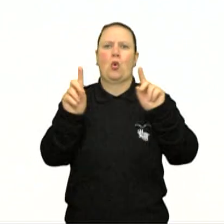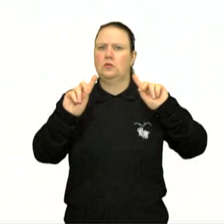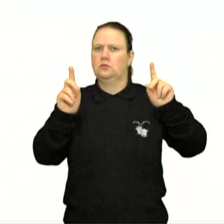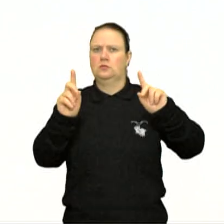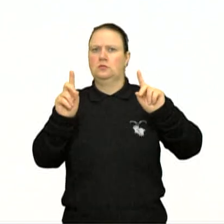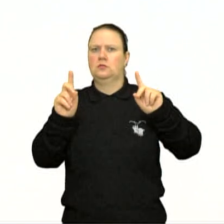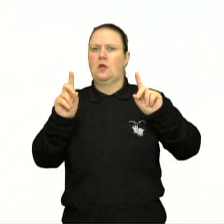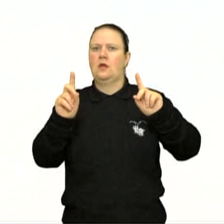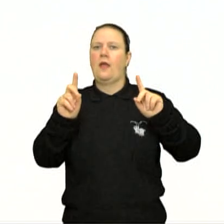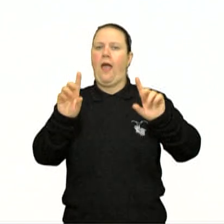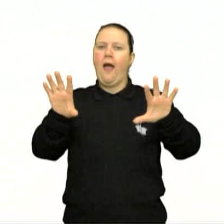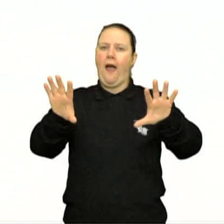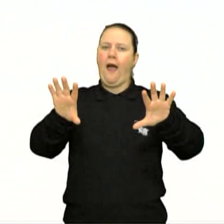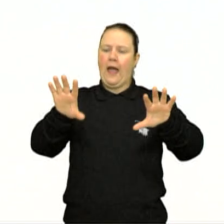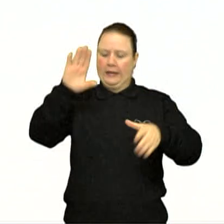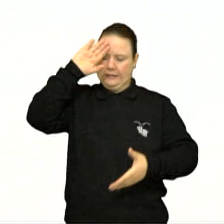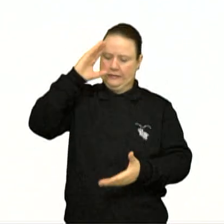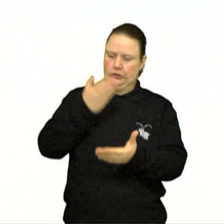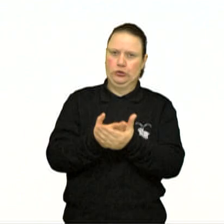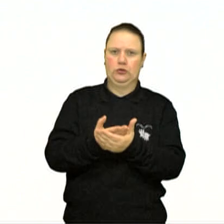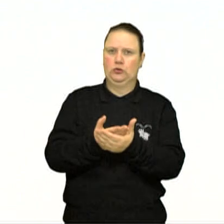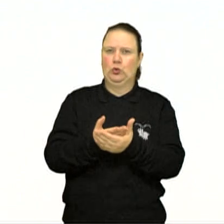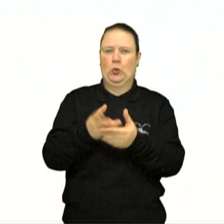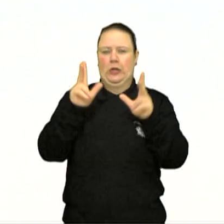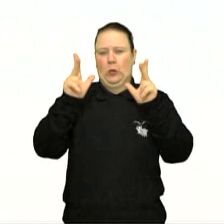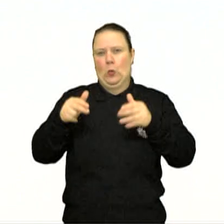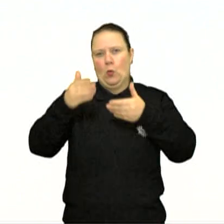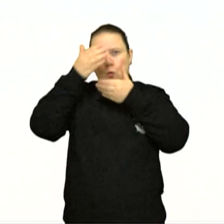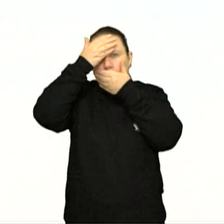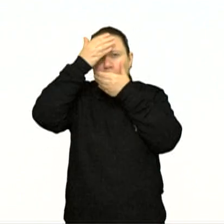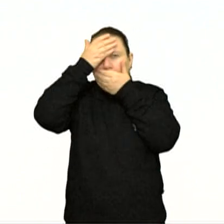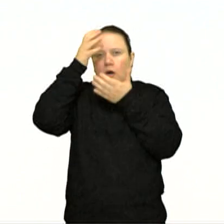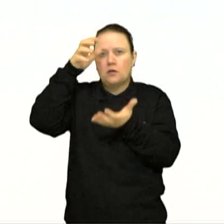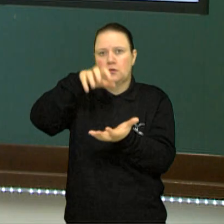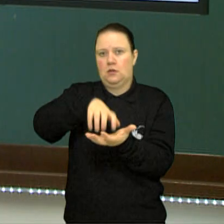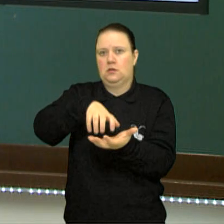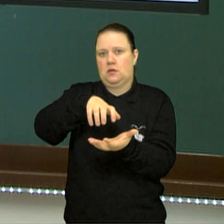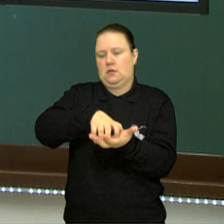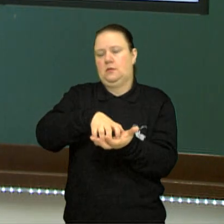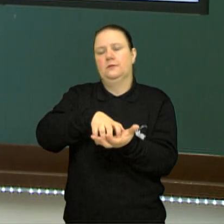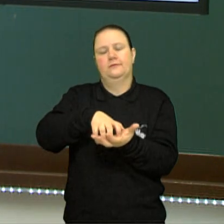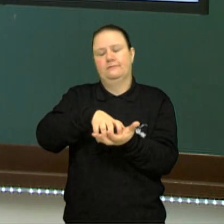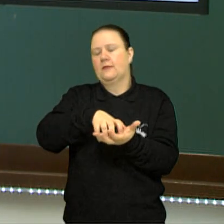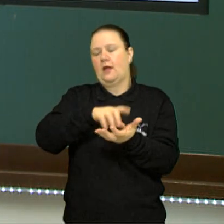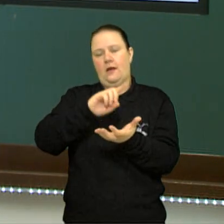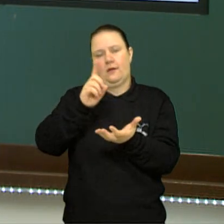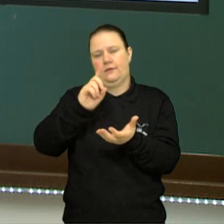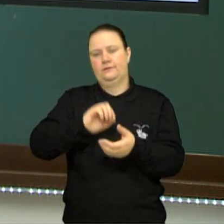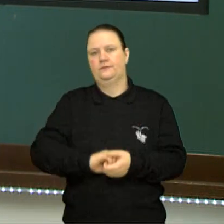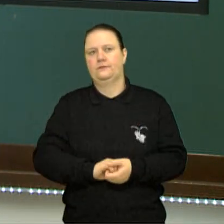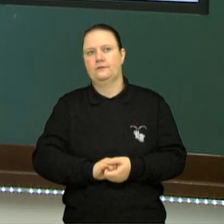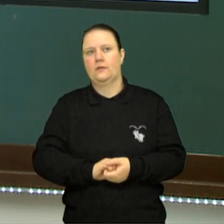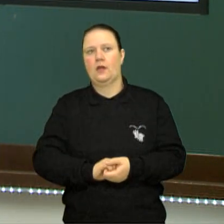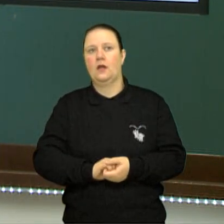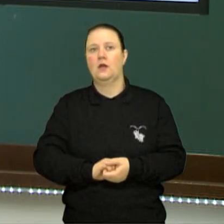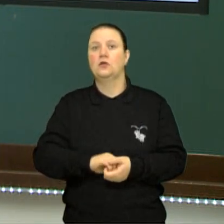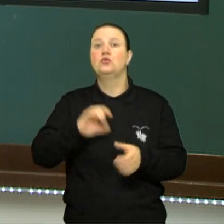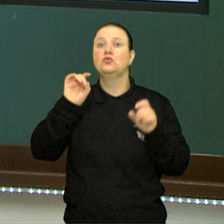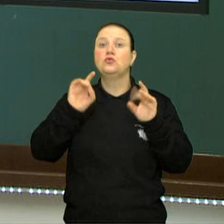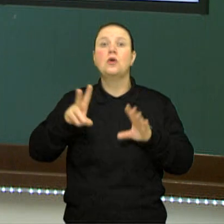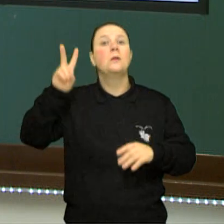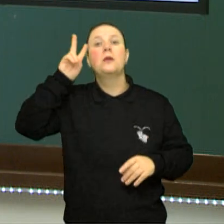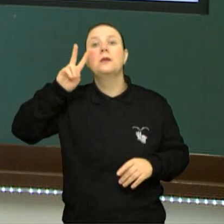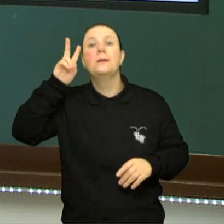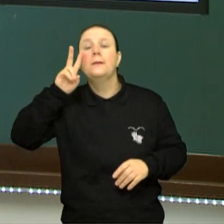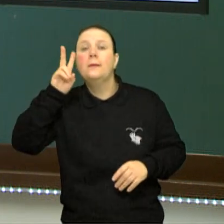ter modificado de uma outra forma aí, acrescentado o nome das religiões aí na frase, tá, pessoal? Mas isso é pra gente lembrar,